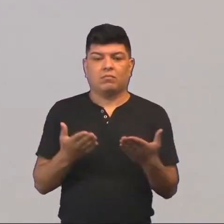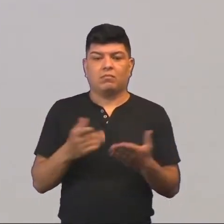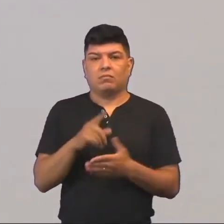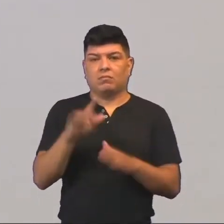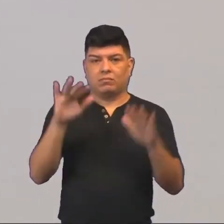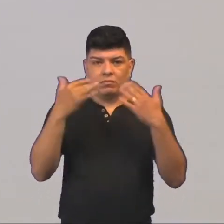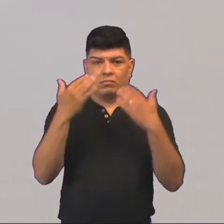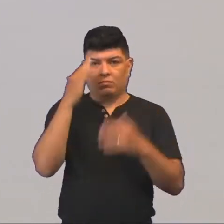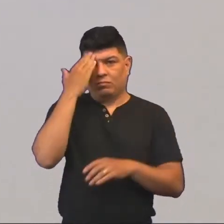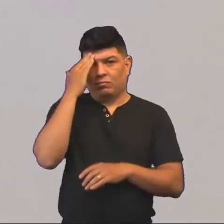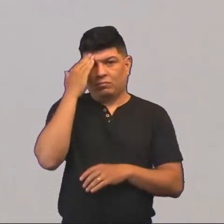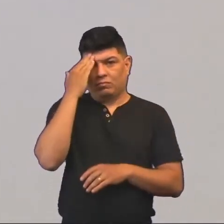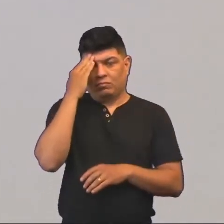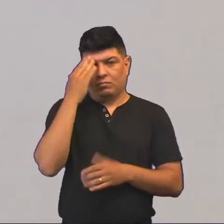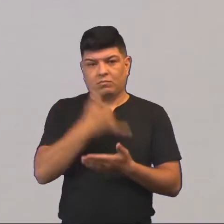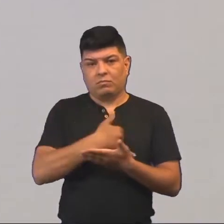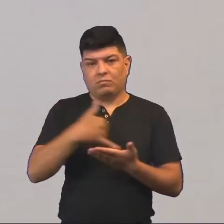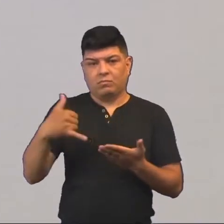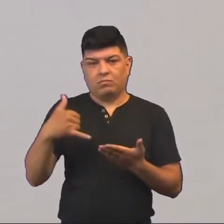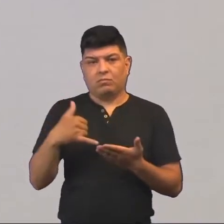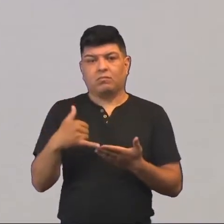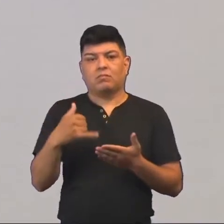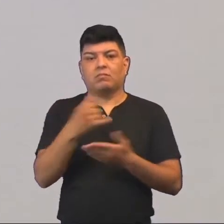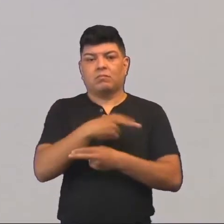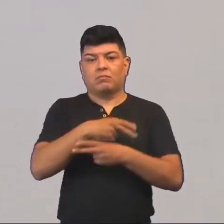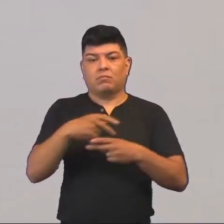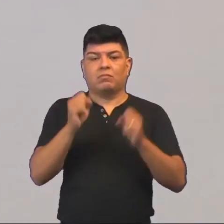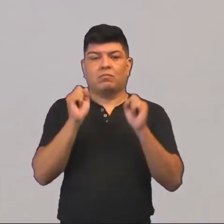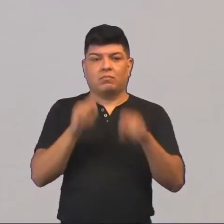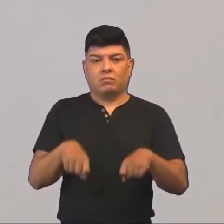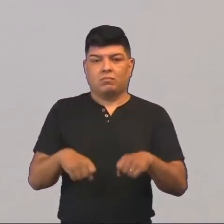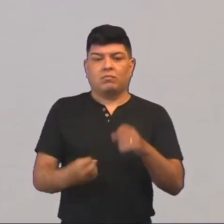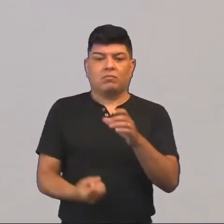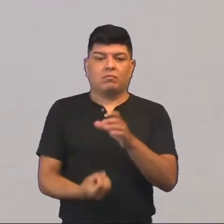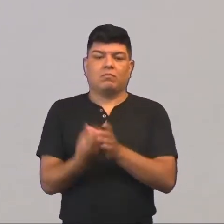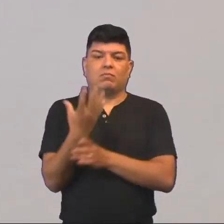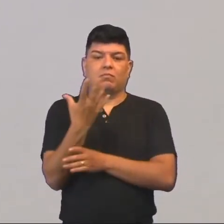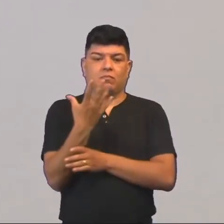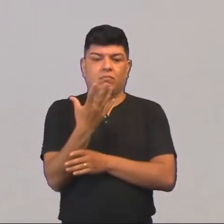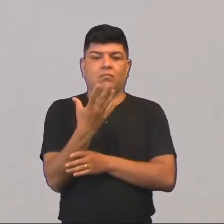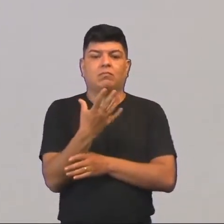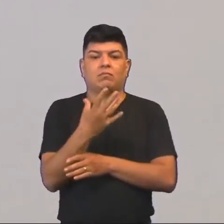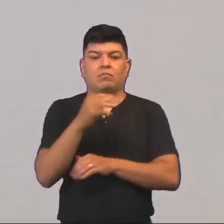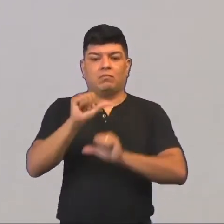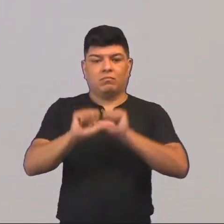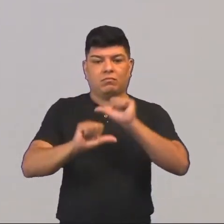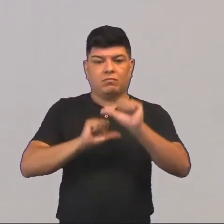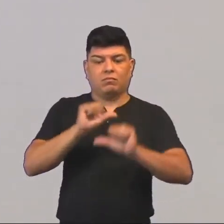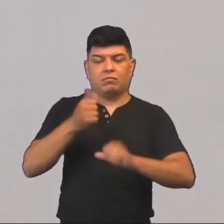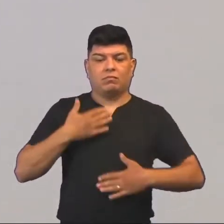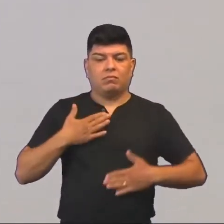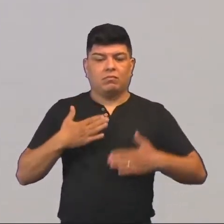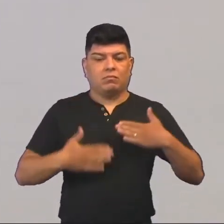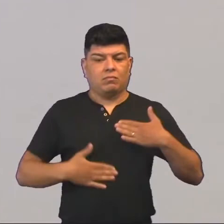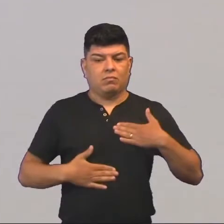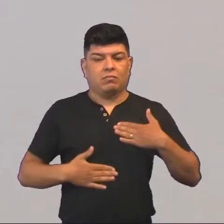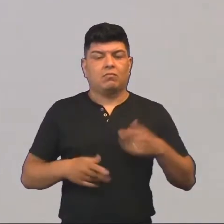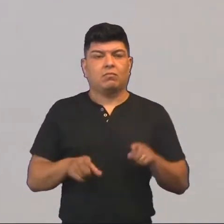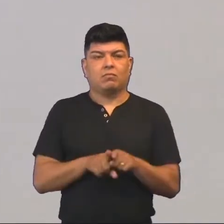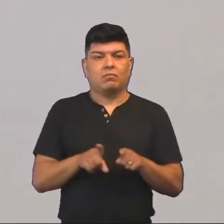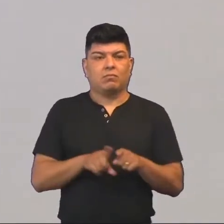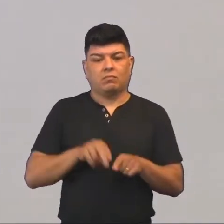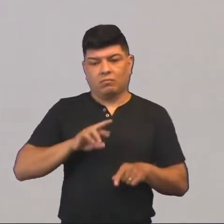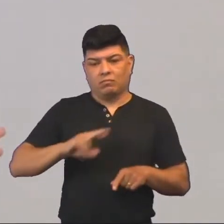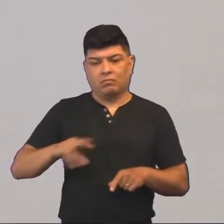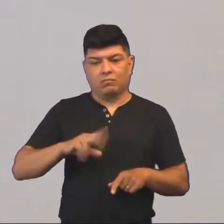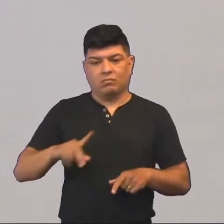quero que vocês entendam isso, que drogas são substâncias que podem produzir alterações no organismo e que não